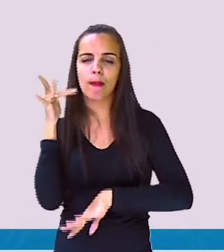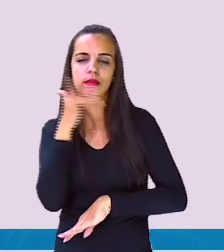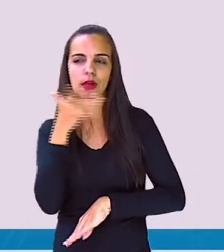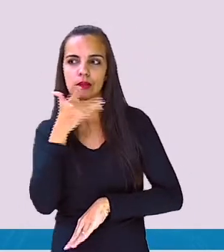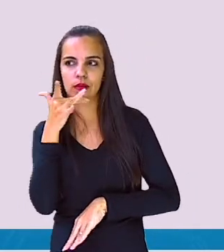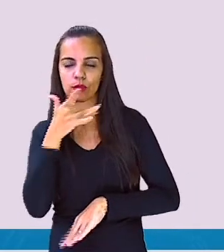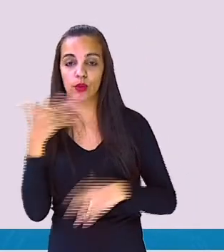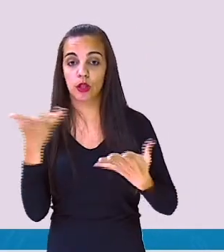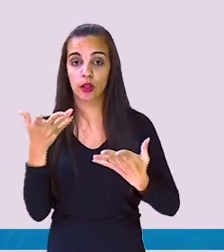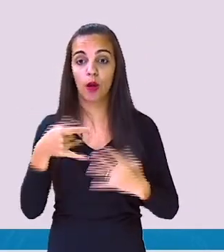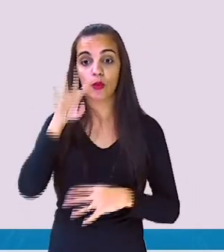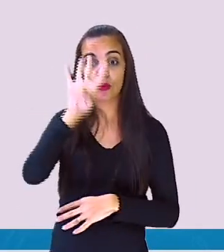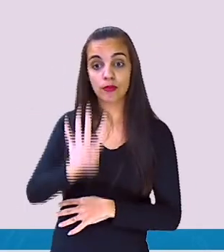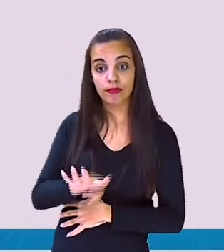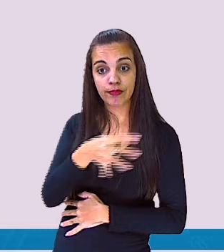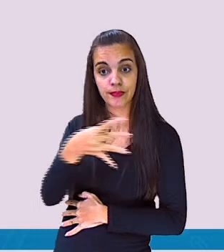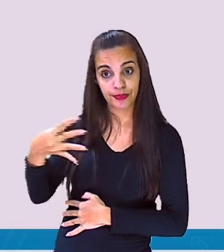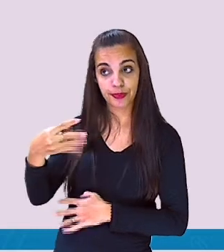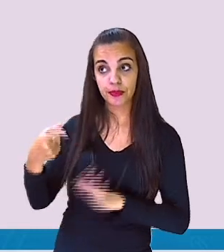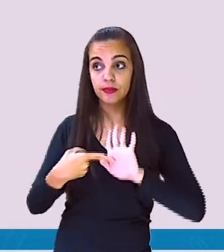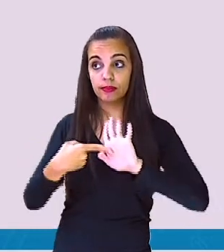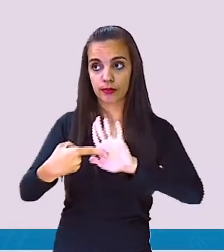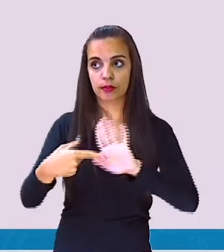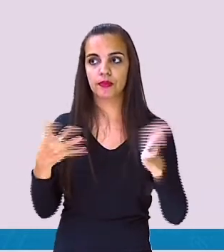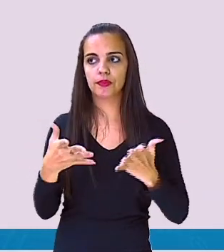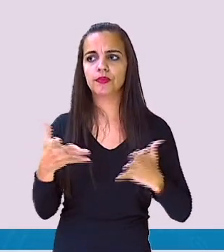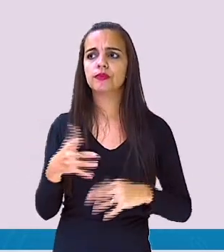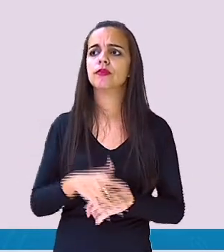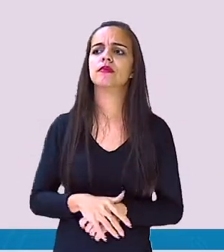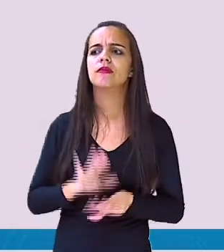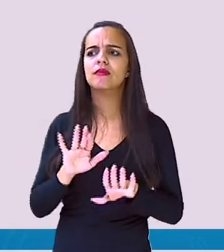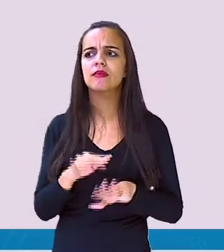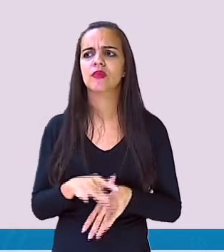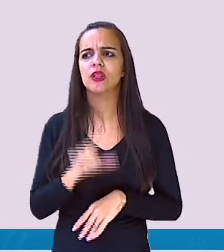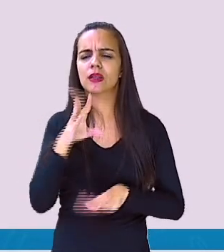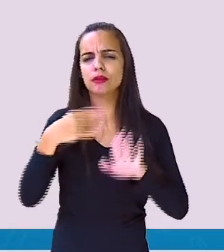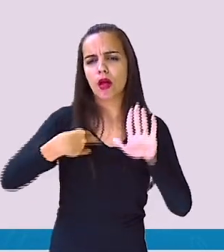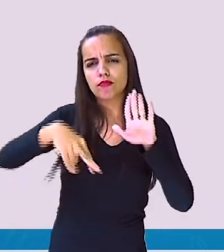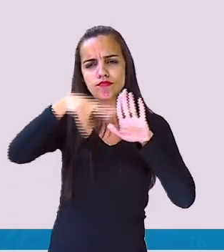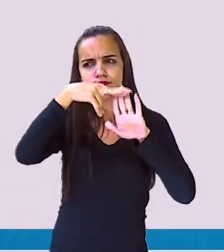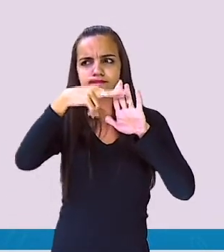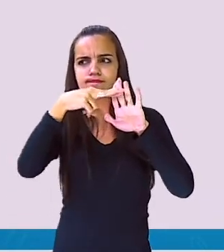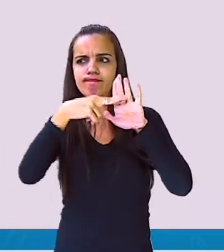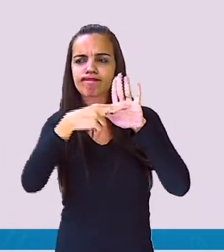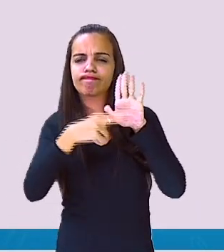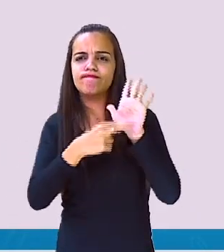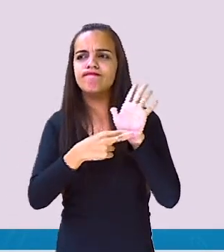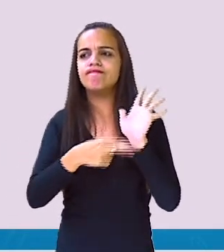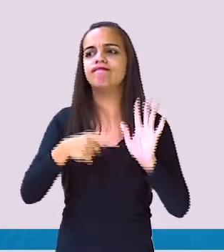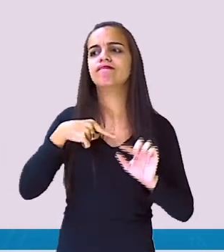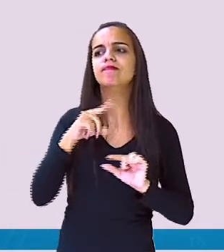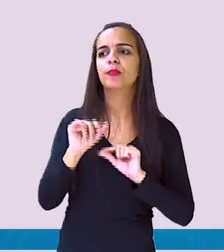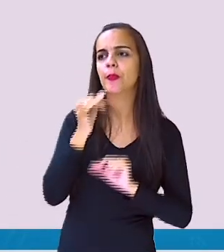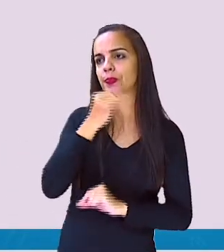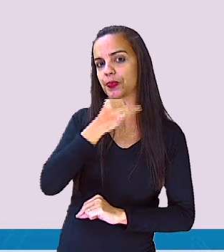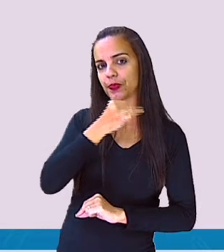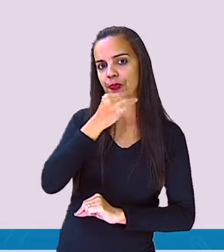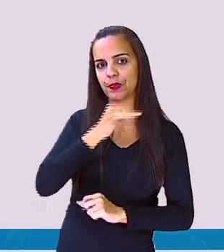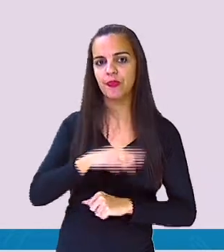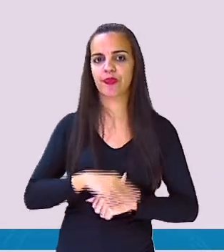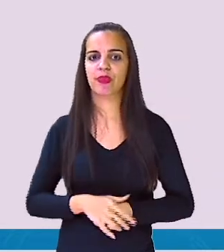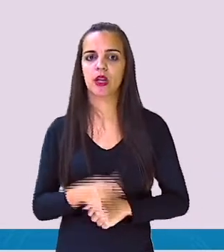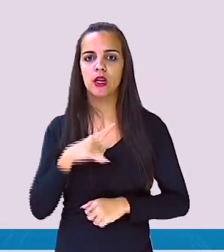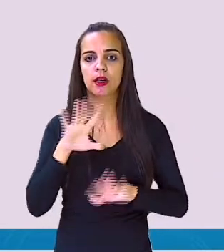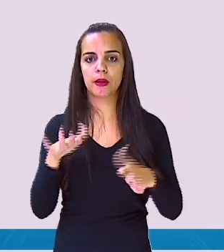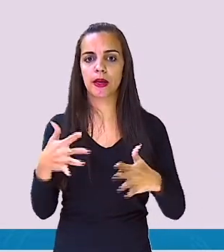tabela para vocês olharem direitinho, observarem, com a regra bem objetiva e um exemplo. Olha